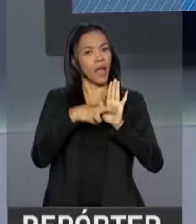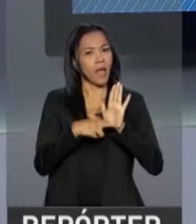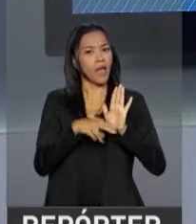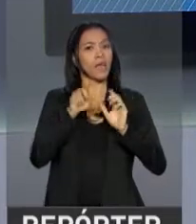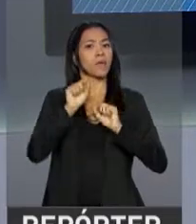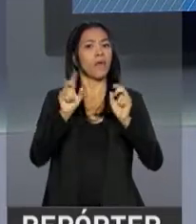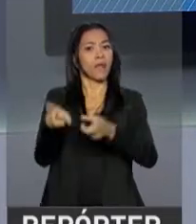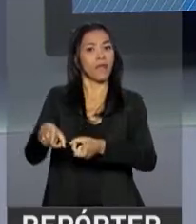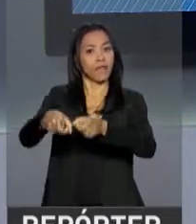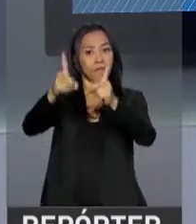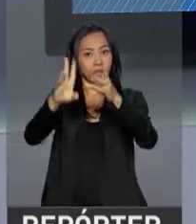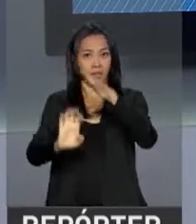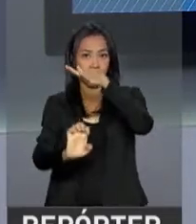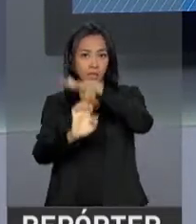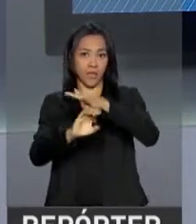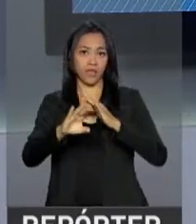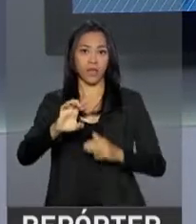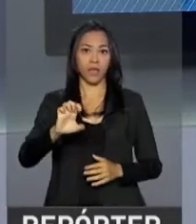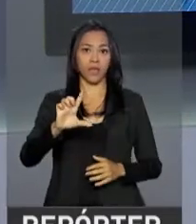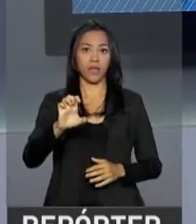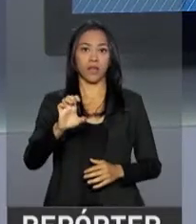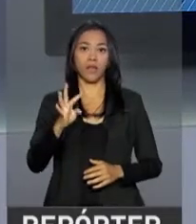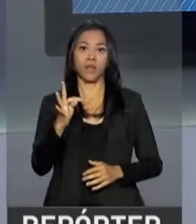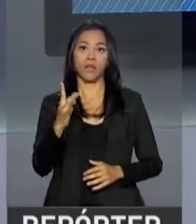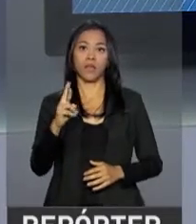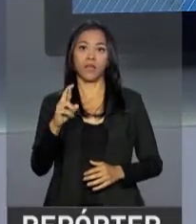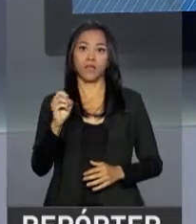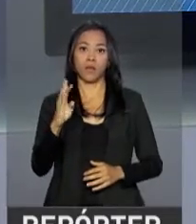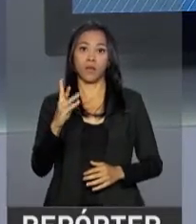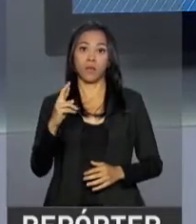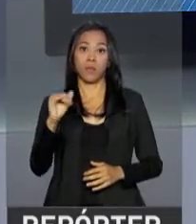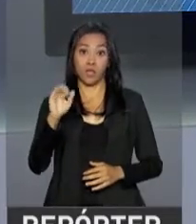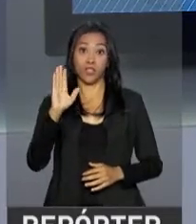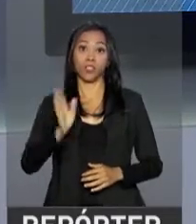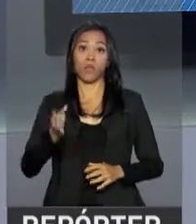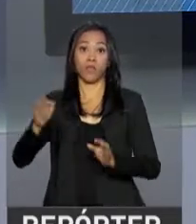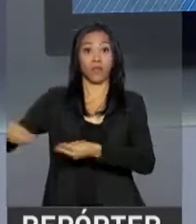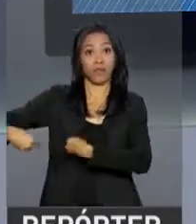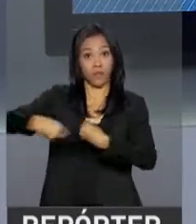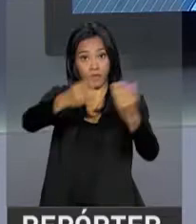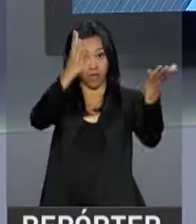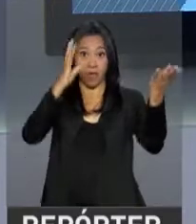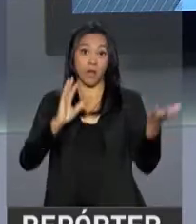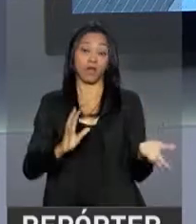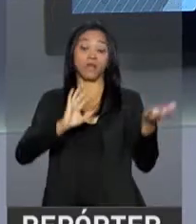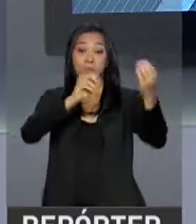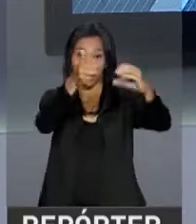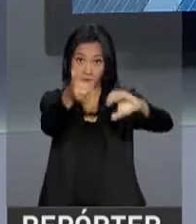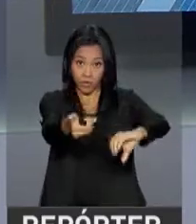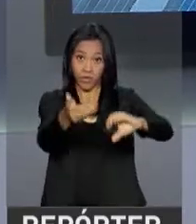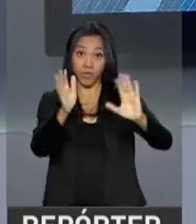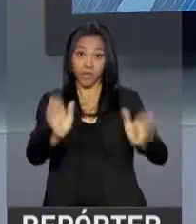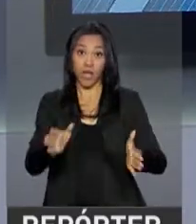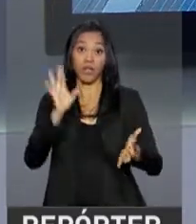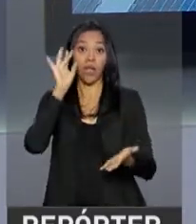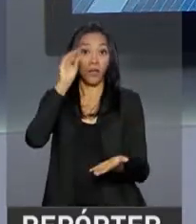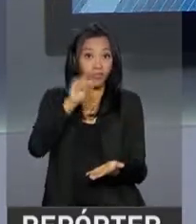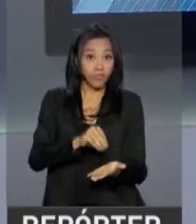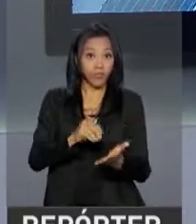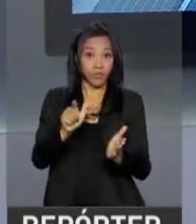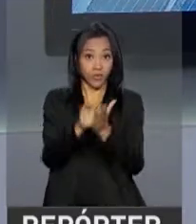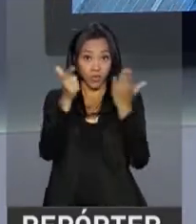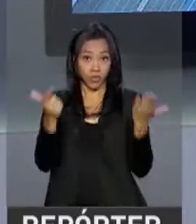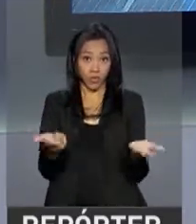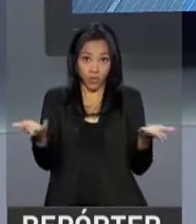da eletrobrás foi enviado pelo executivo ao congresso a mensagem presidencial está publicada no diário oficial da união de hoje